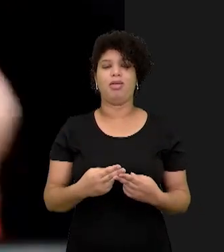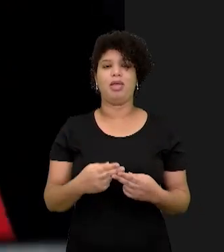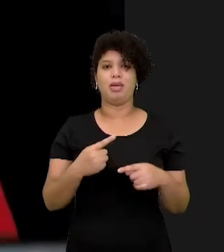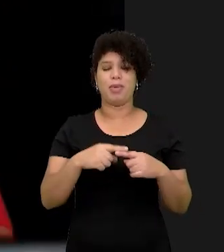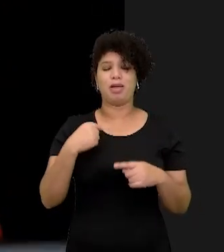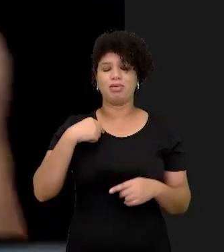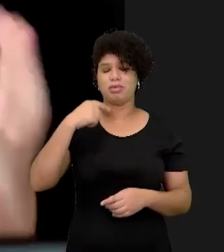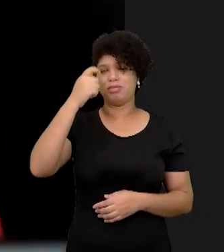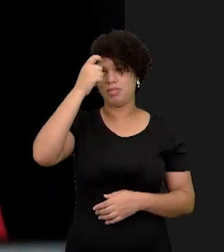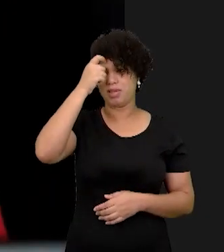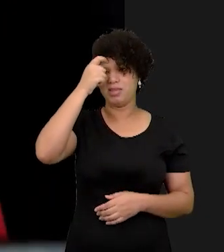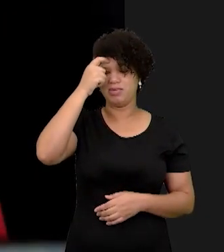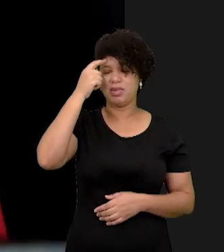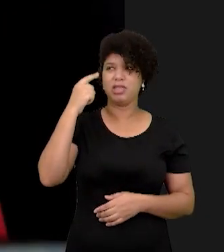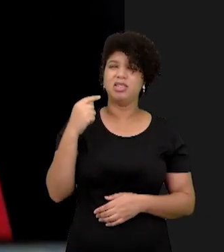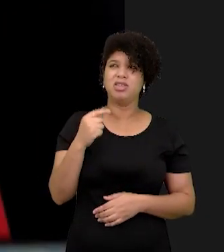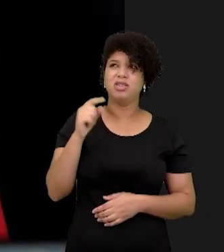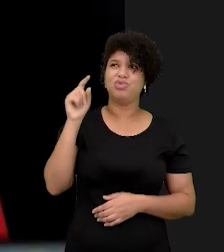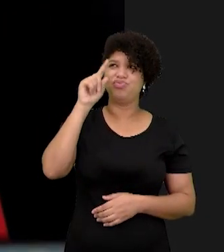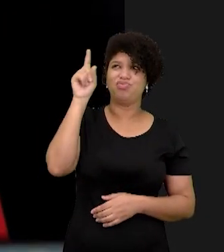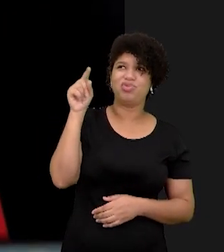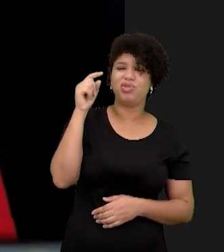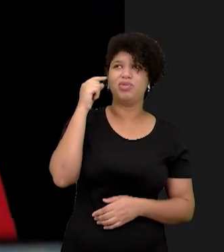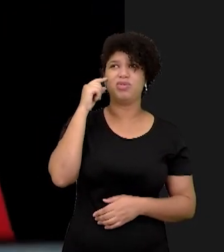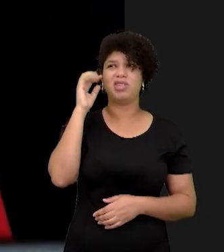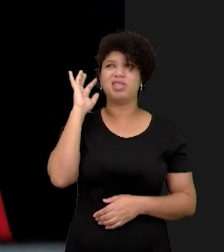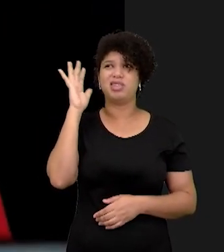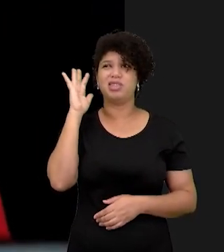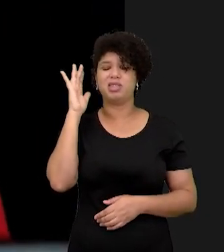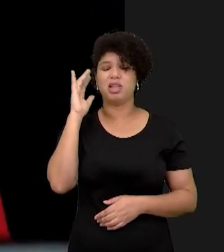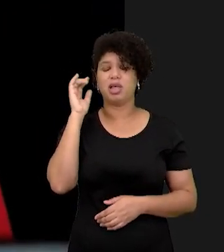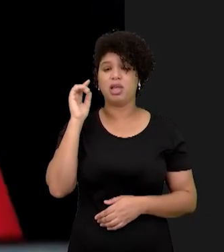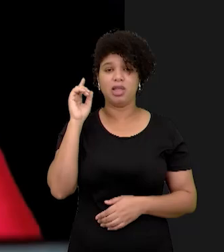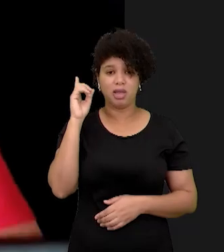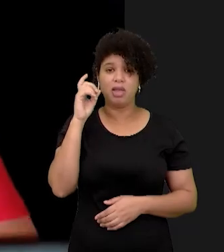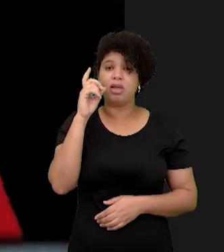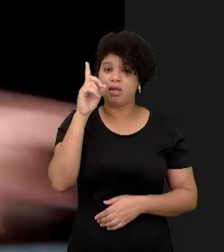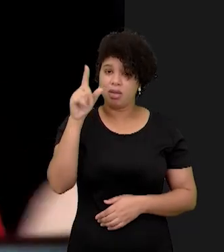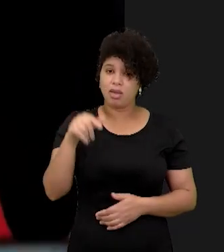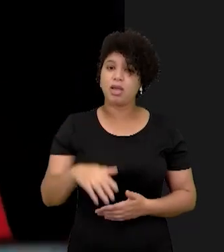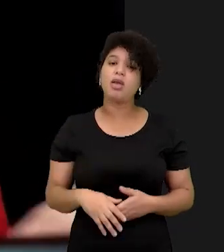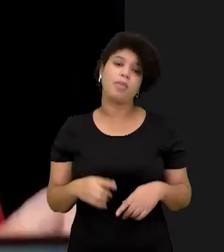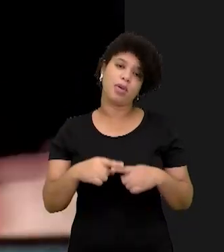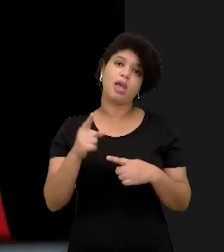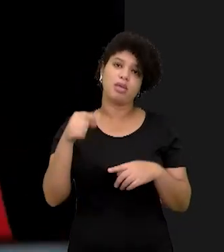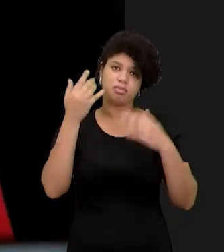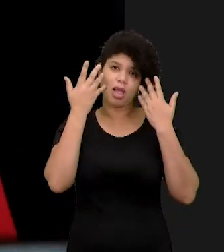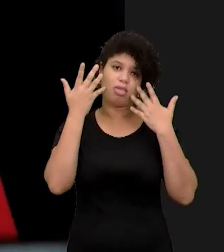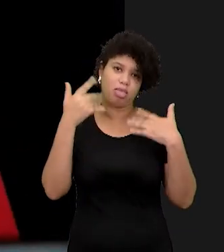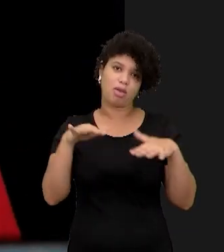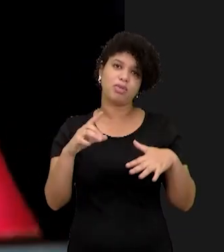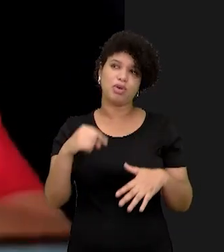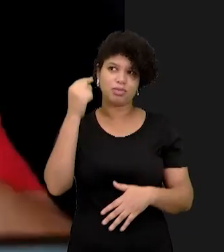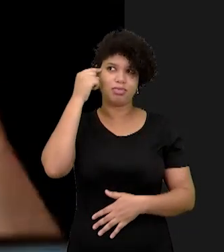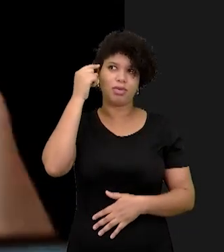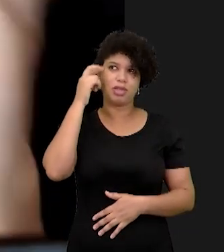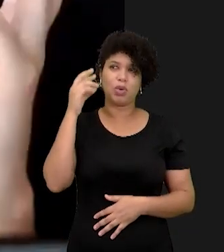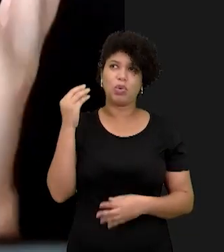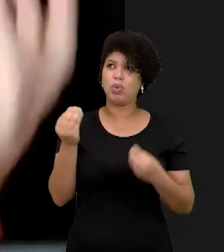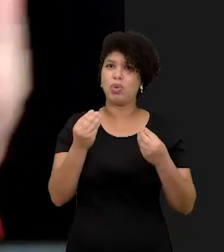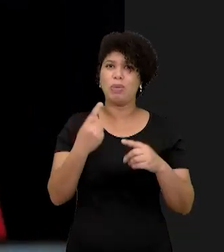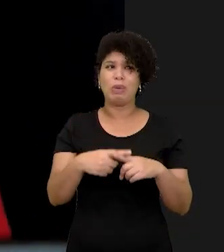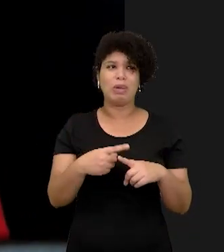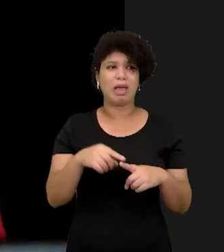meus pensamentos, os meus questionamentos com relação a tudo que estava acontecendo e que é super natural. Todo mundo passou, né, de